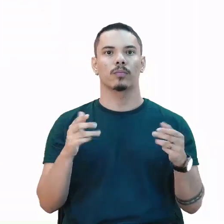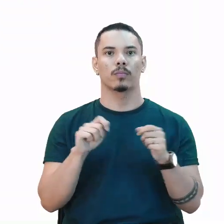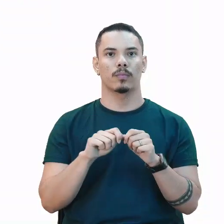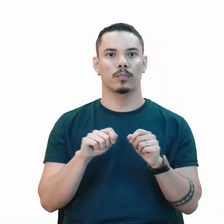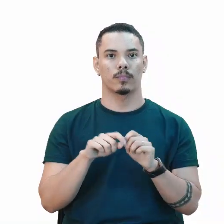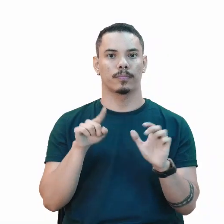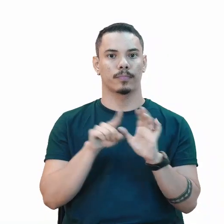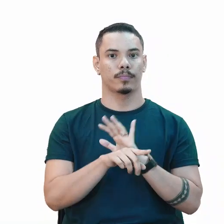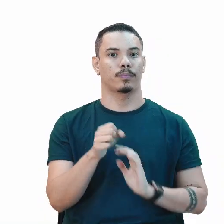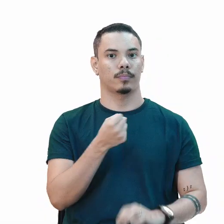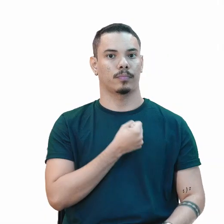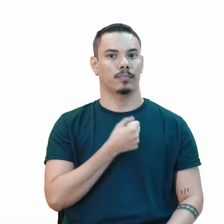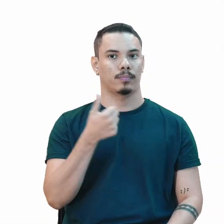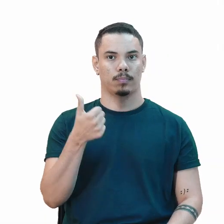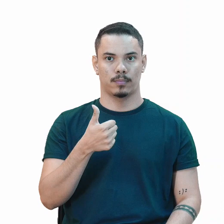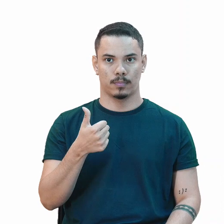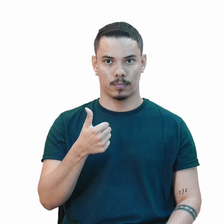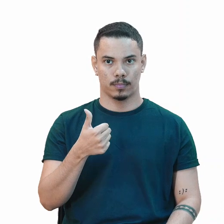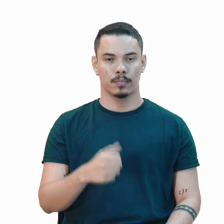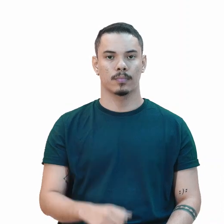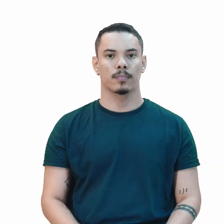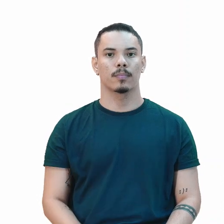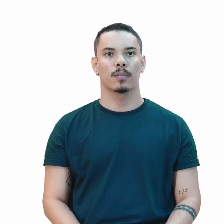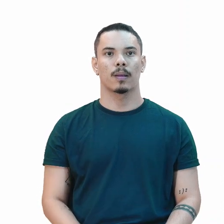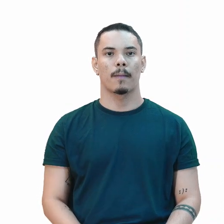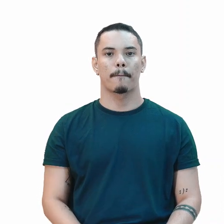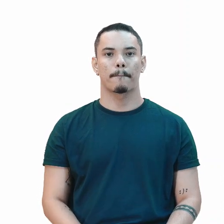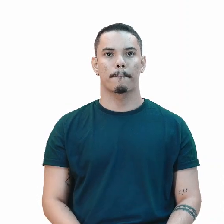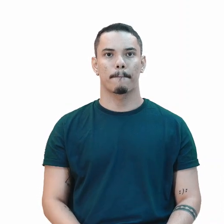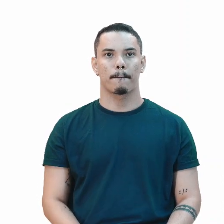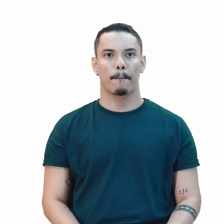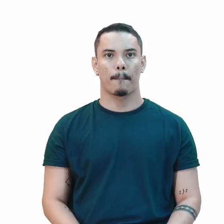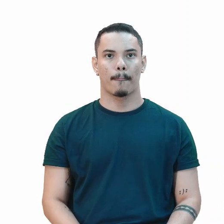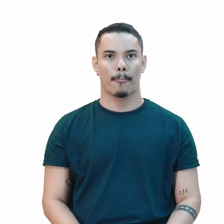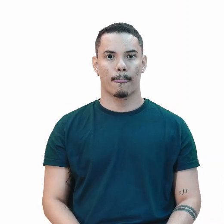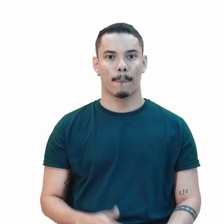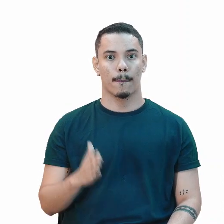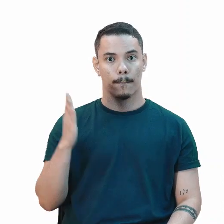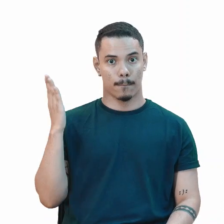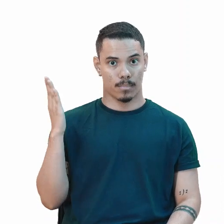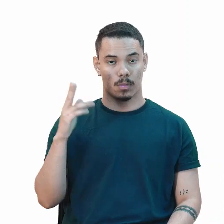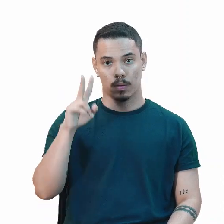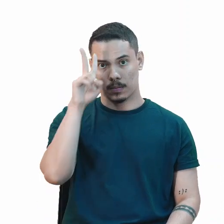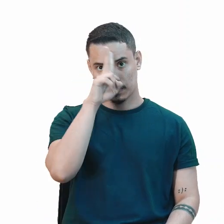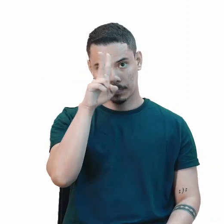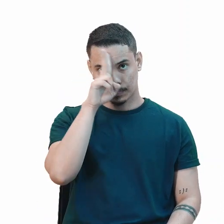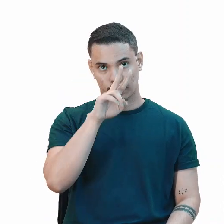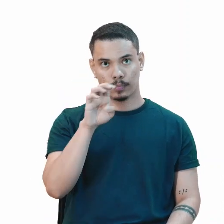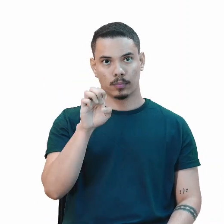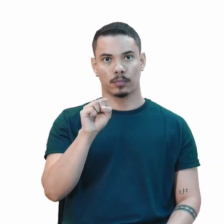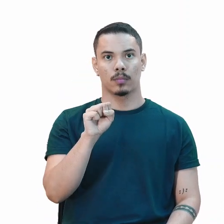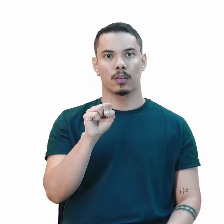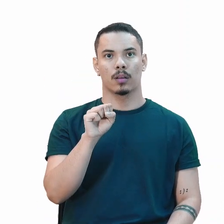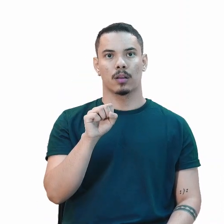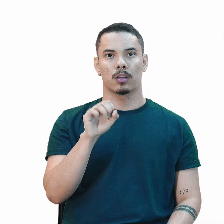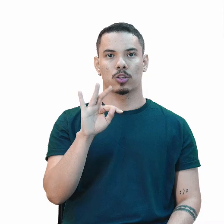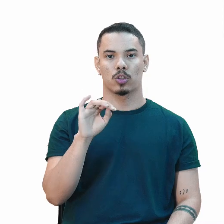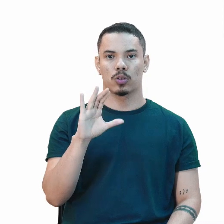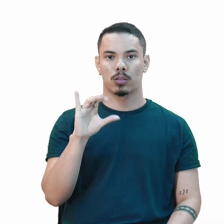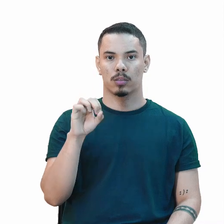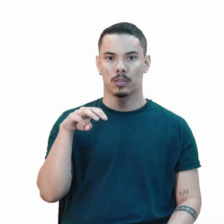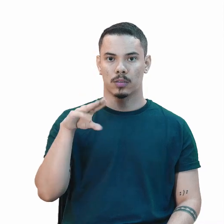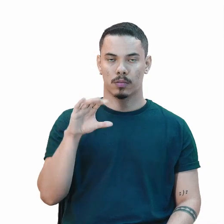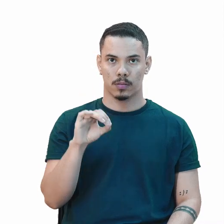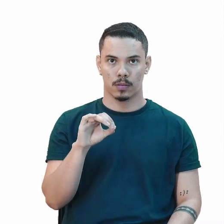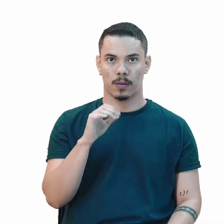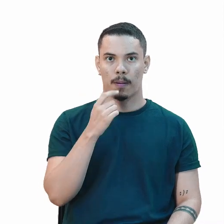1? Se liga aí. O termo estoico, olha só, uma pergunta direta. O